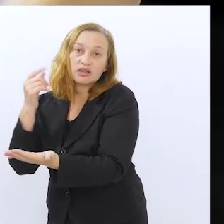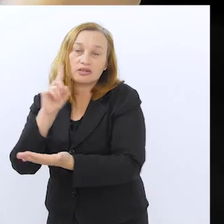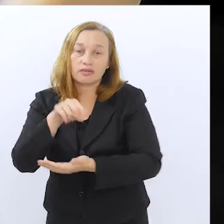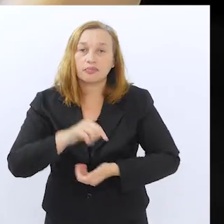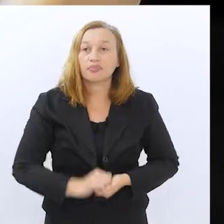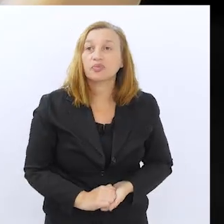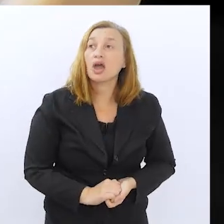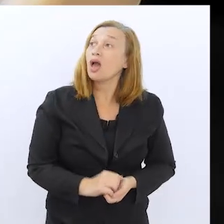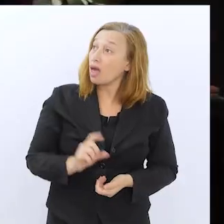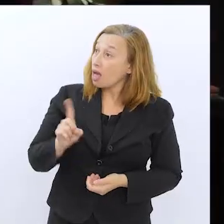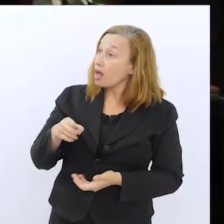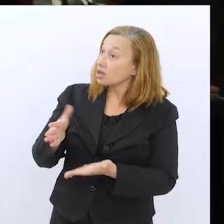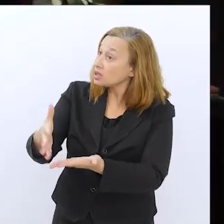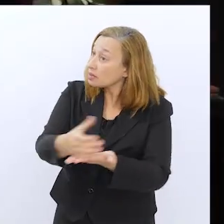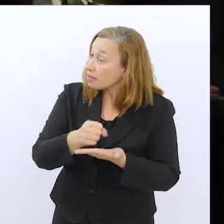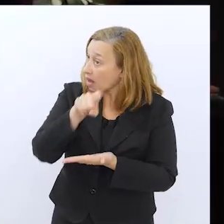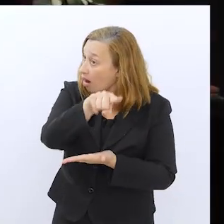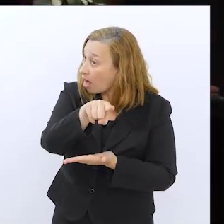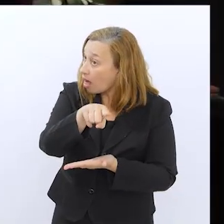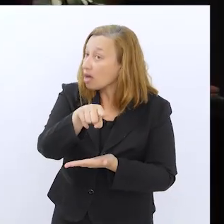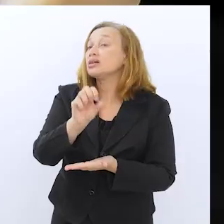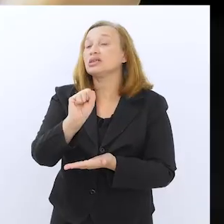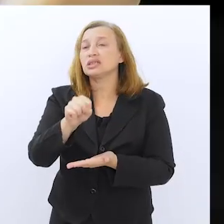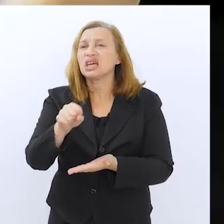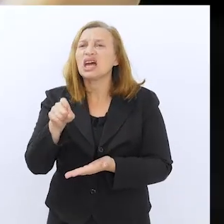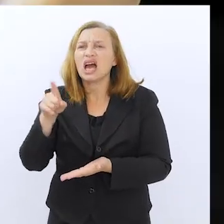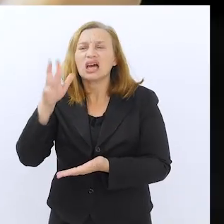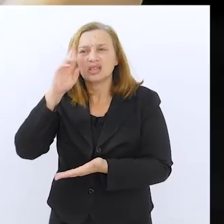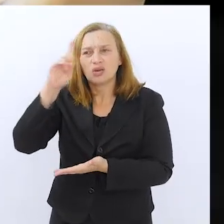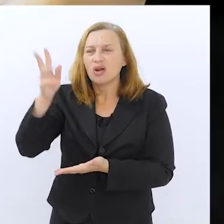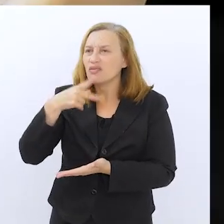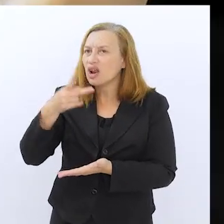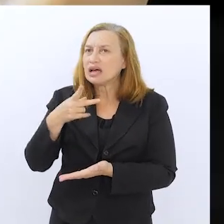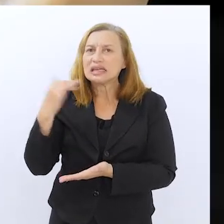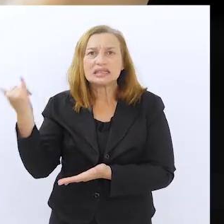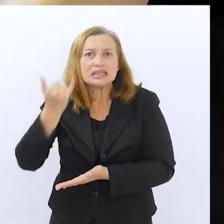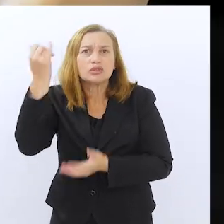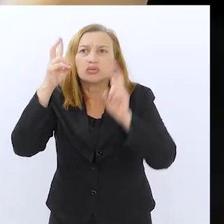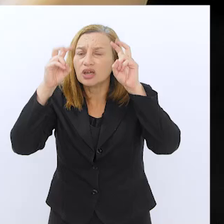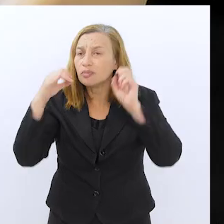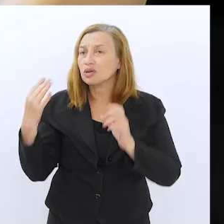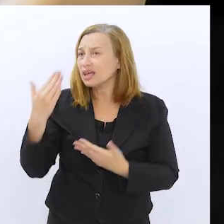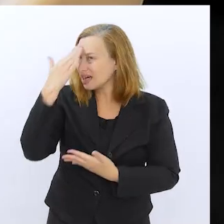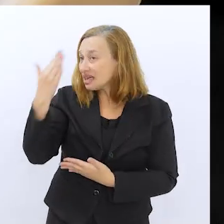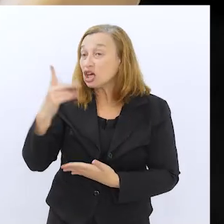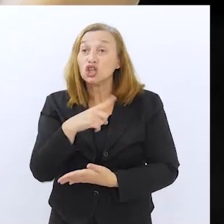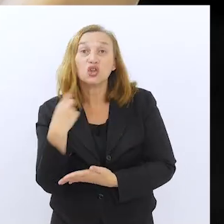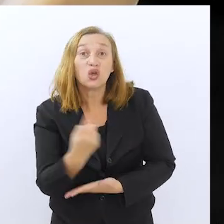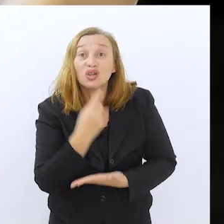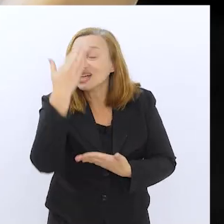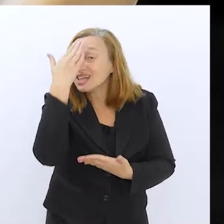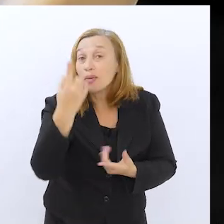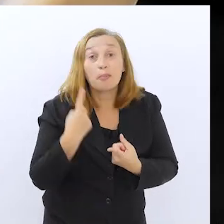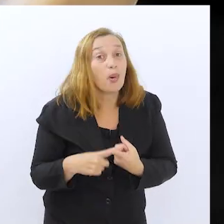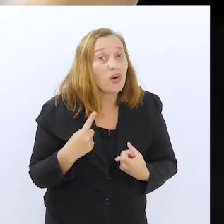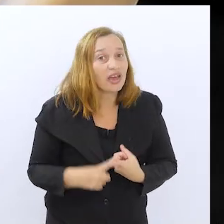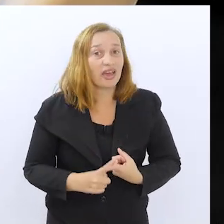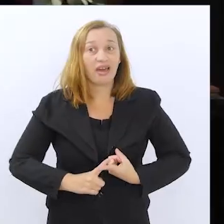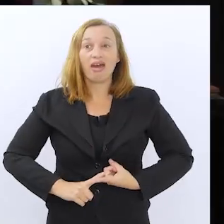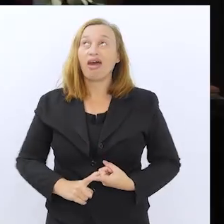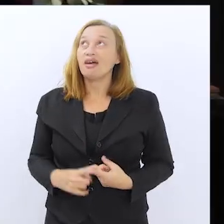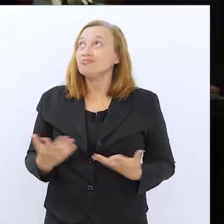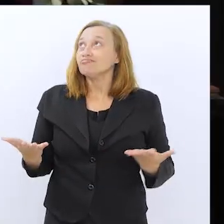depois faz recolhimento? Faz o recolhimento. Ou seja, a senhora falou que esse assunto é muito importante, agradeceu, nós